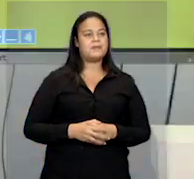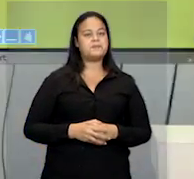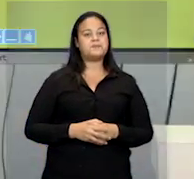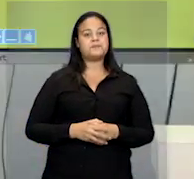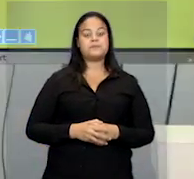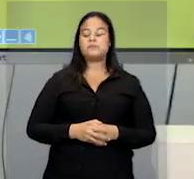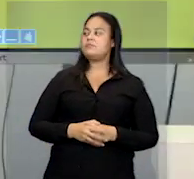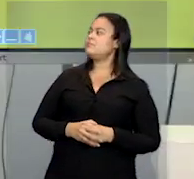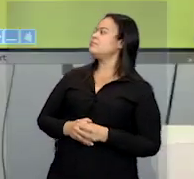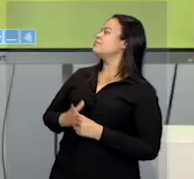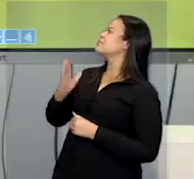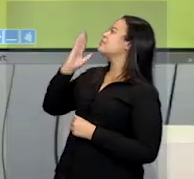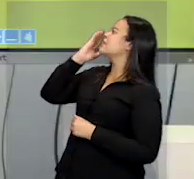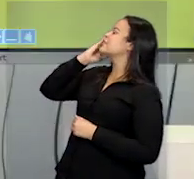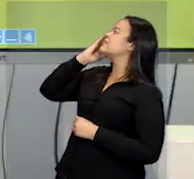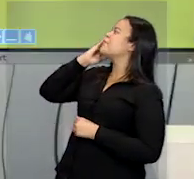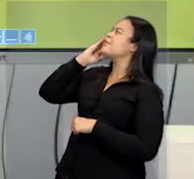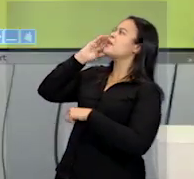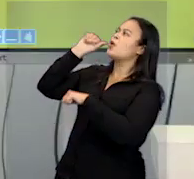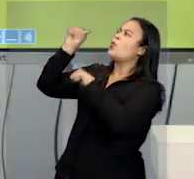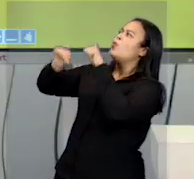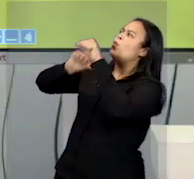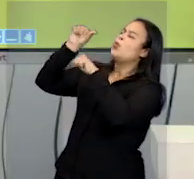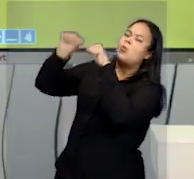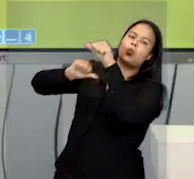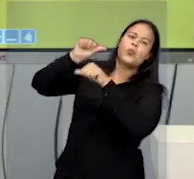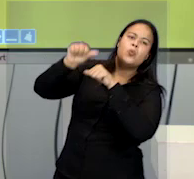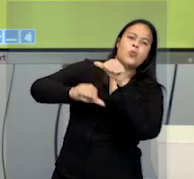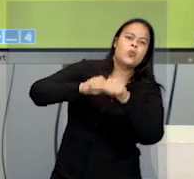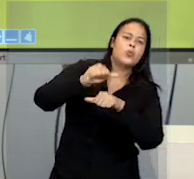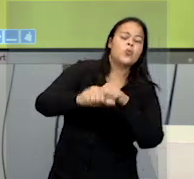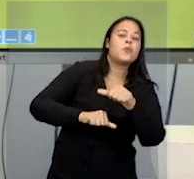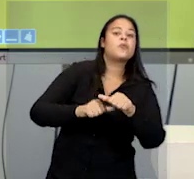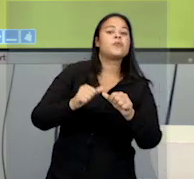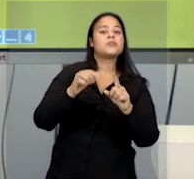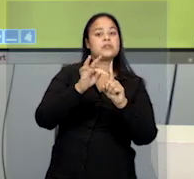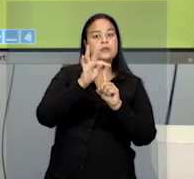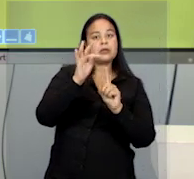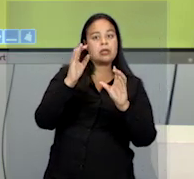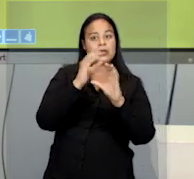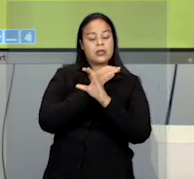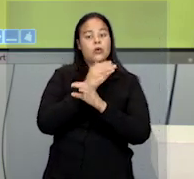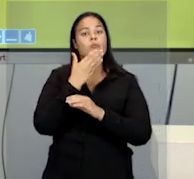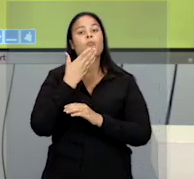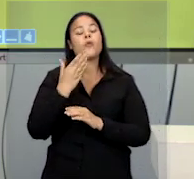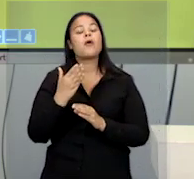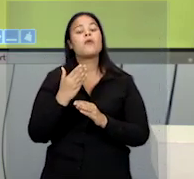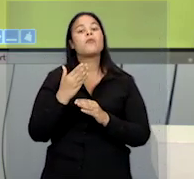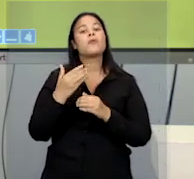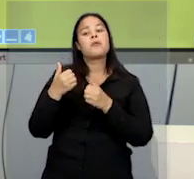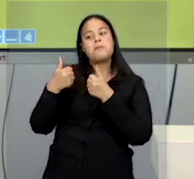E ele quer saber a variação da entalpia nesse processo, né? É mais próximo de qual valor aqui?